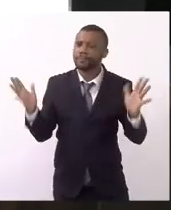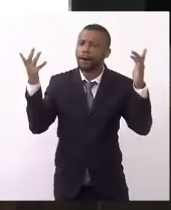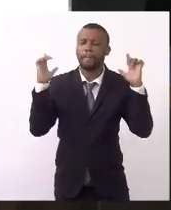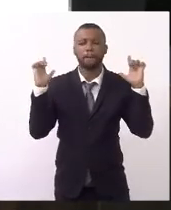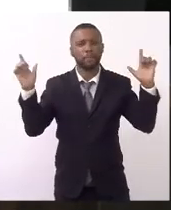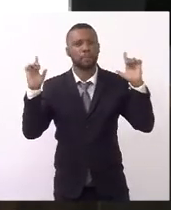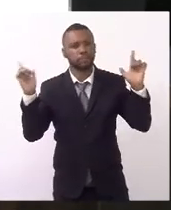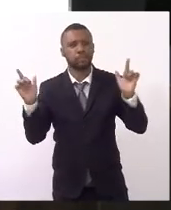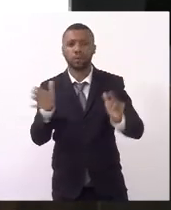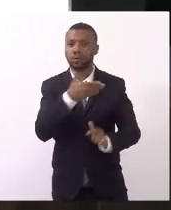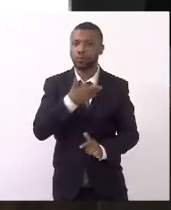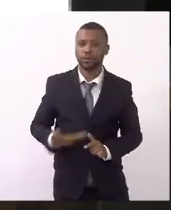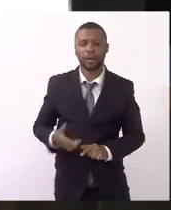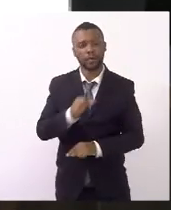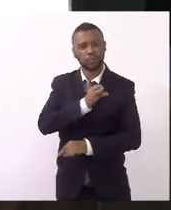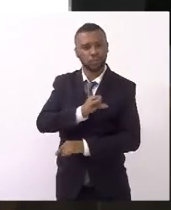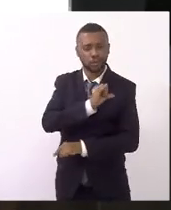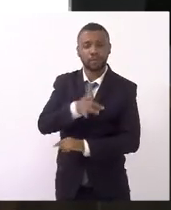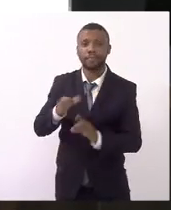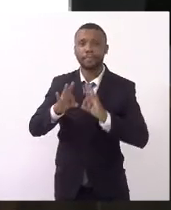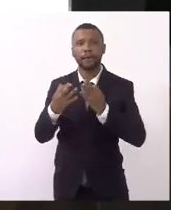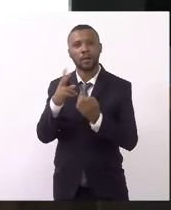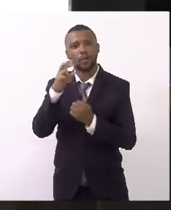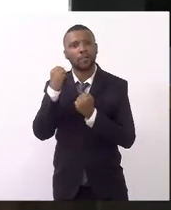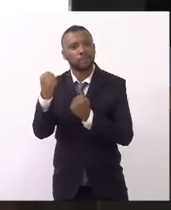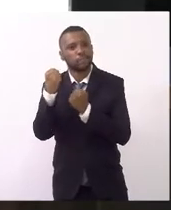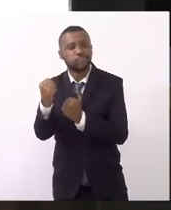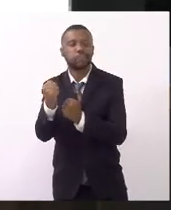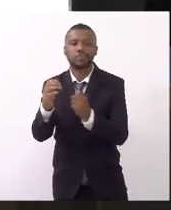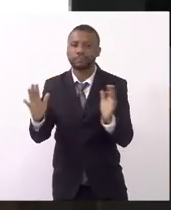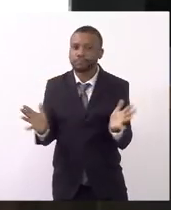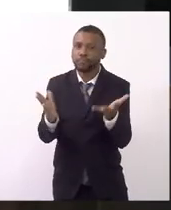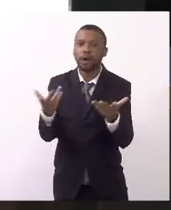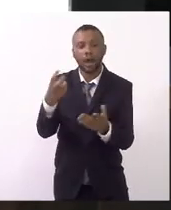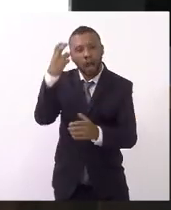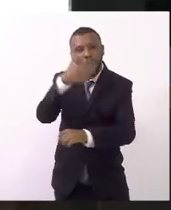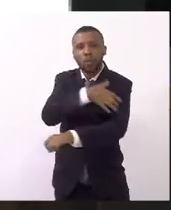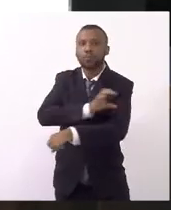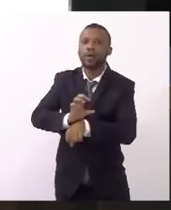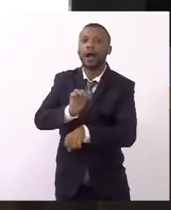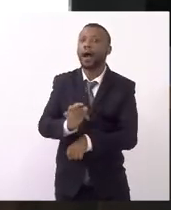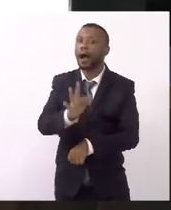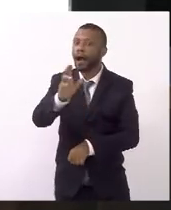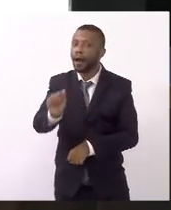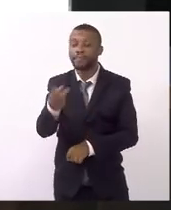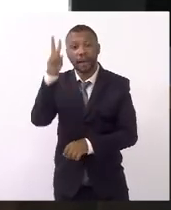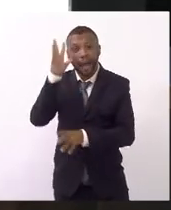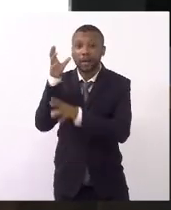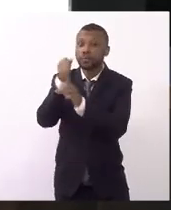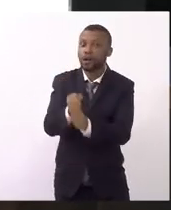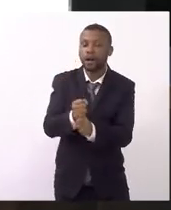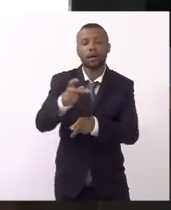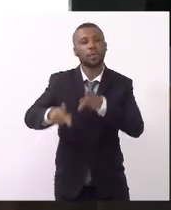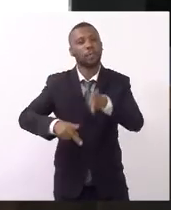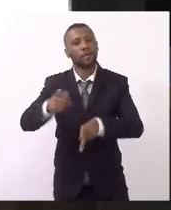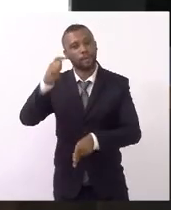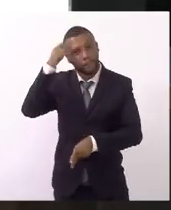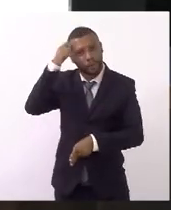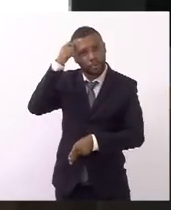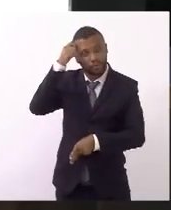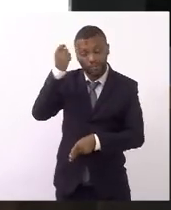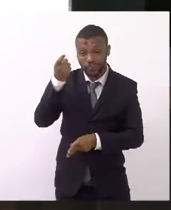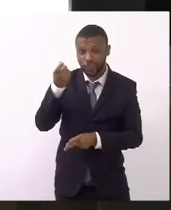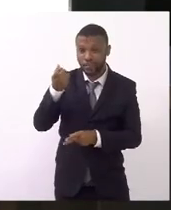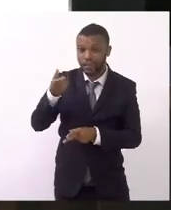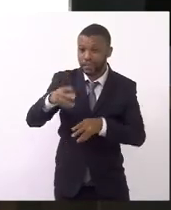uma família potente que faz manter viva a cultura afro e a história do Povo preto na terra dos três